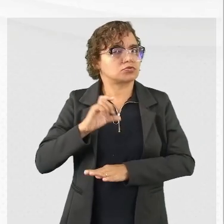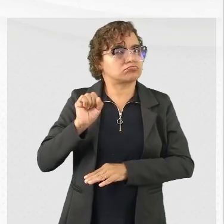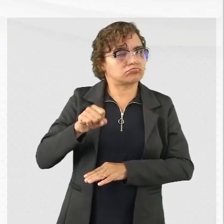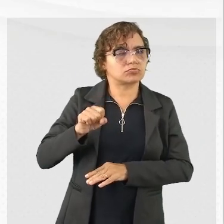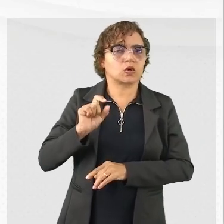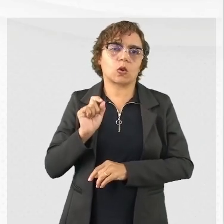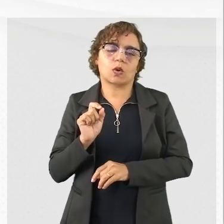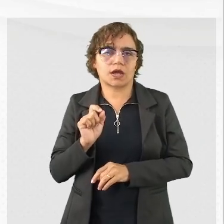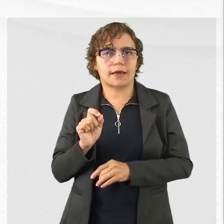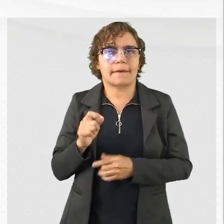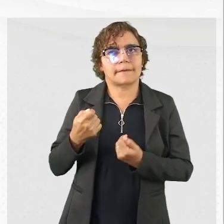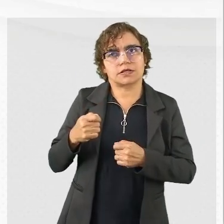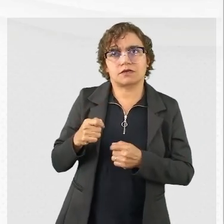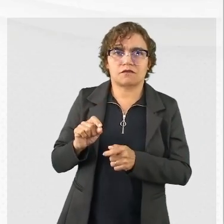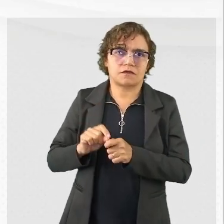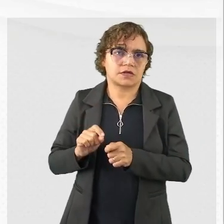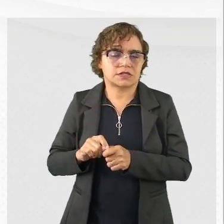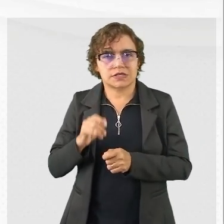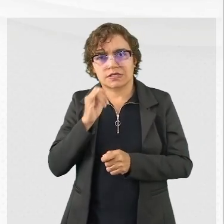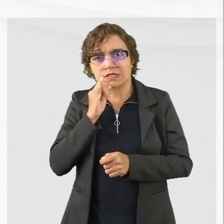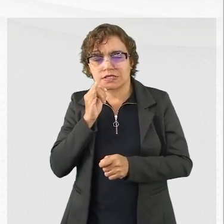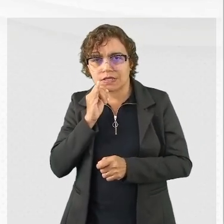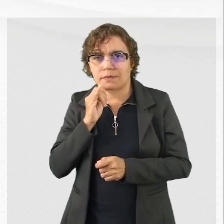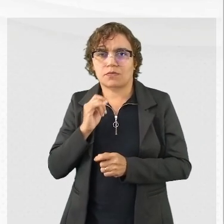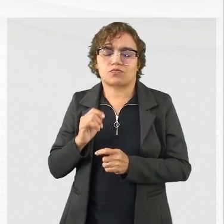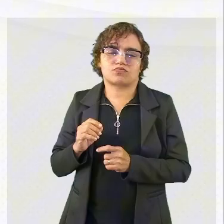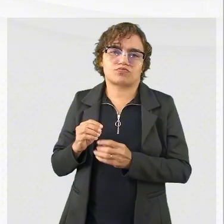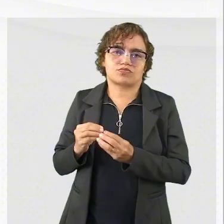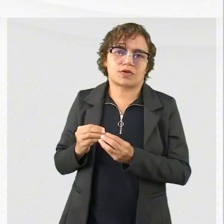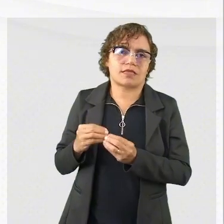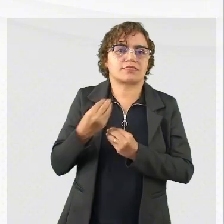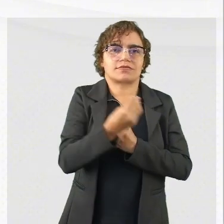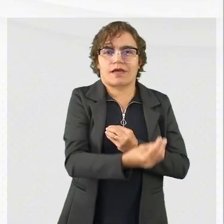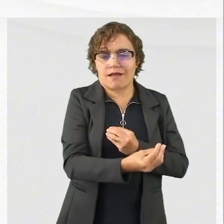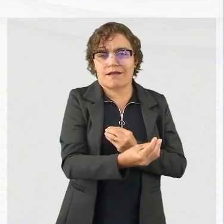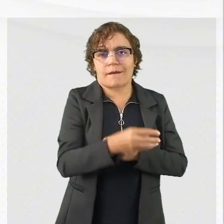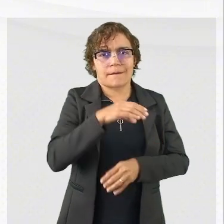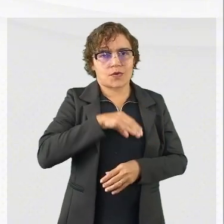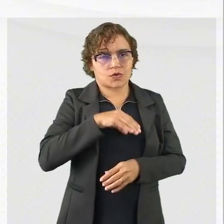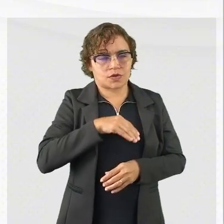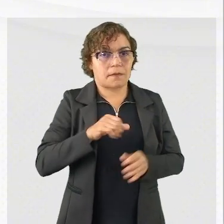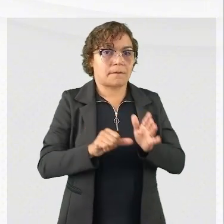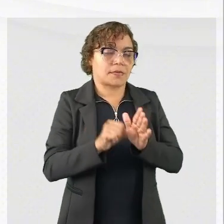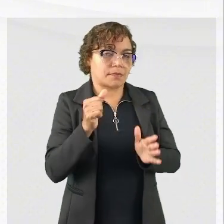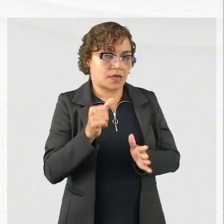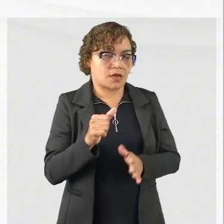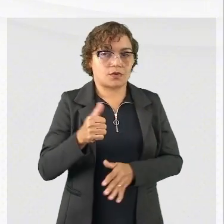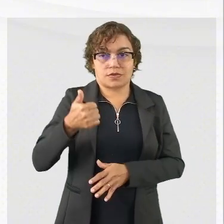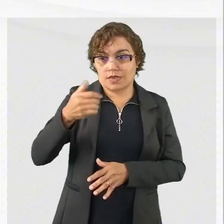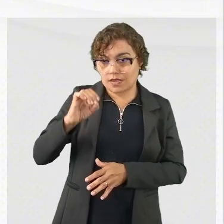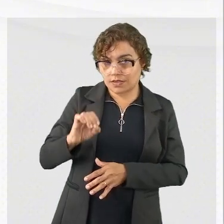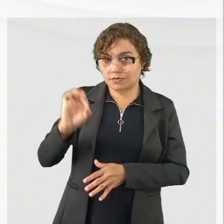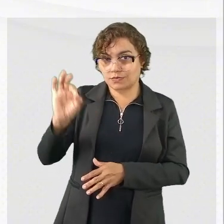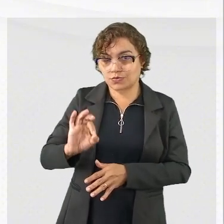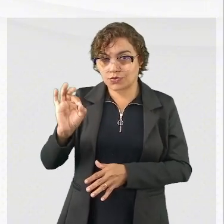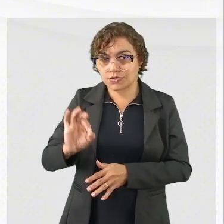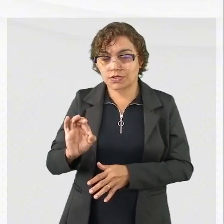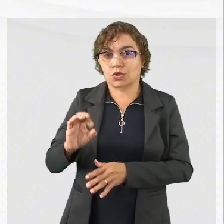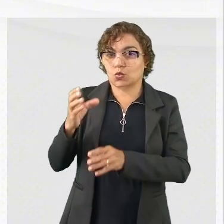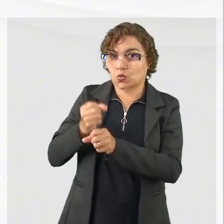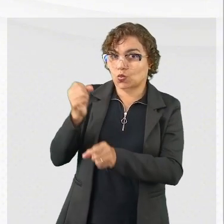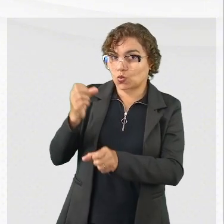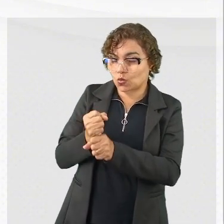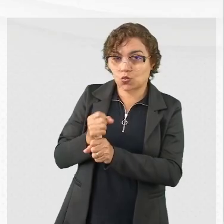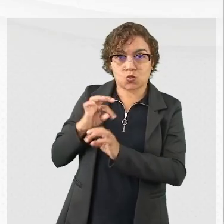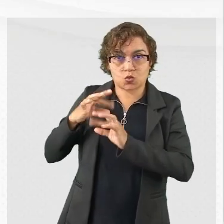que fazer alguma coisa, eles tinham que dar alguma devolutiva para Portugal. Primeiro era entregar 10% dos lucros de toda a exploração colonial